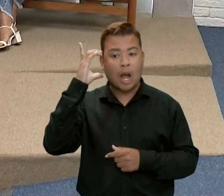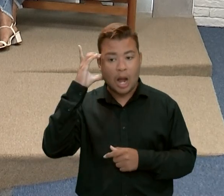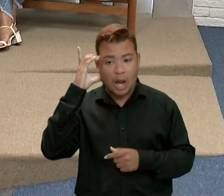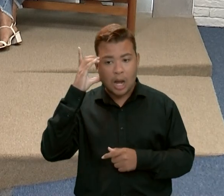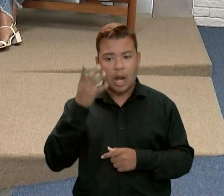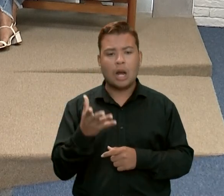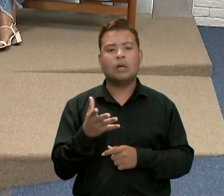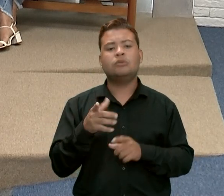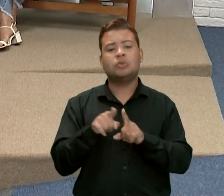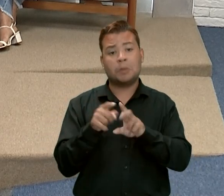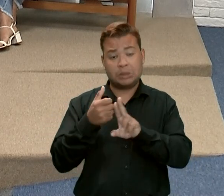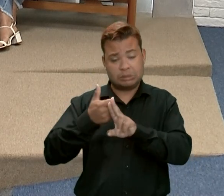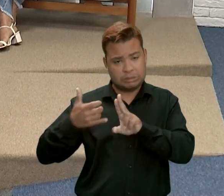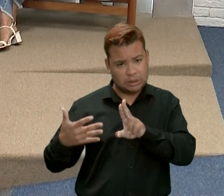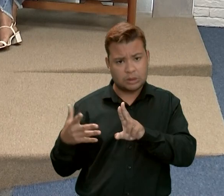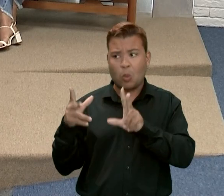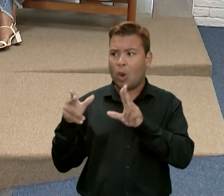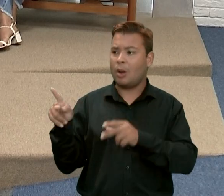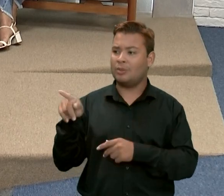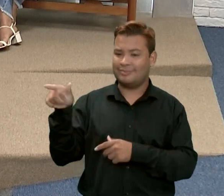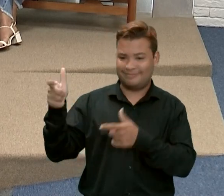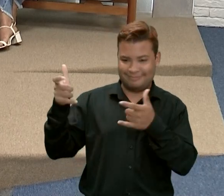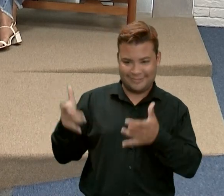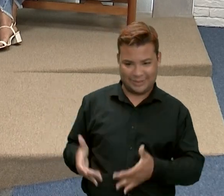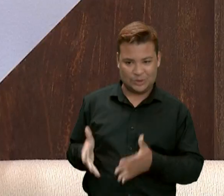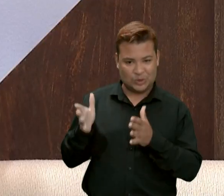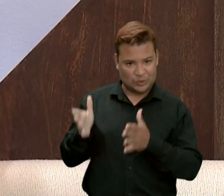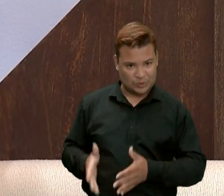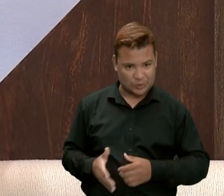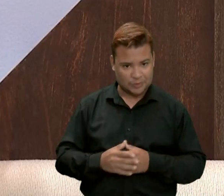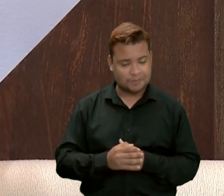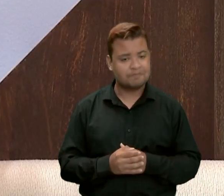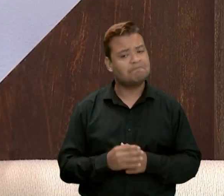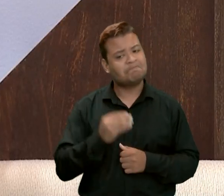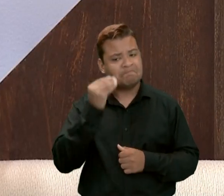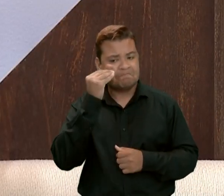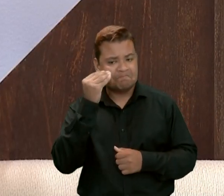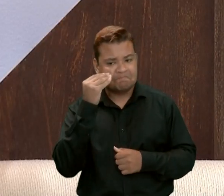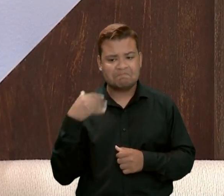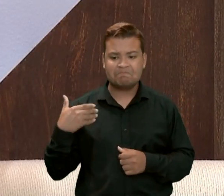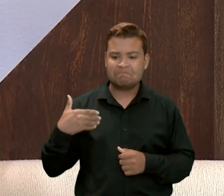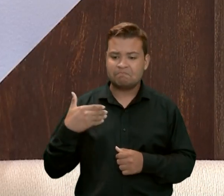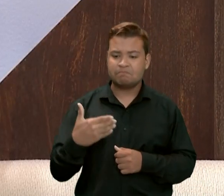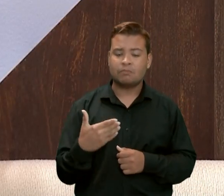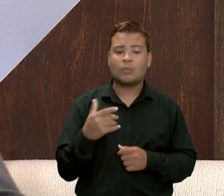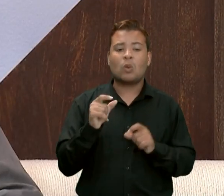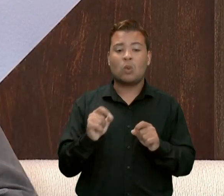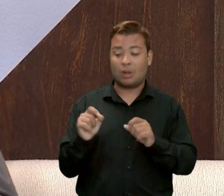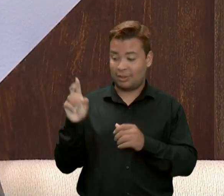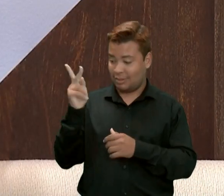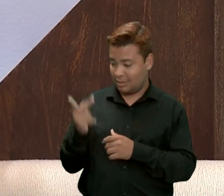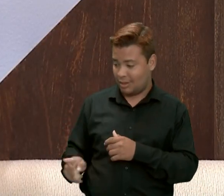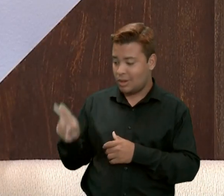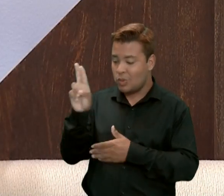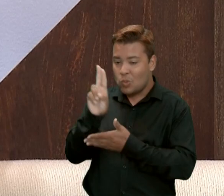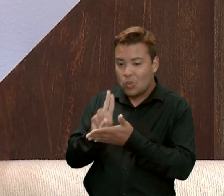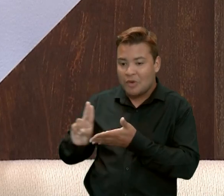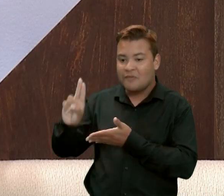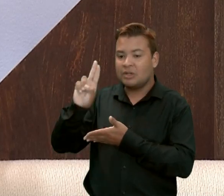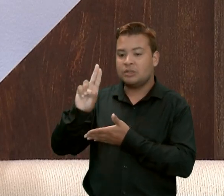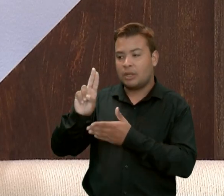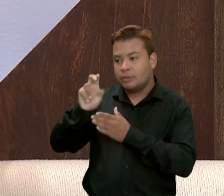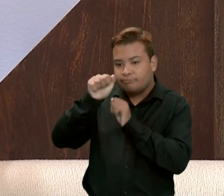como a professora está dizendo, e isso buscar até sair, né, dos muros da universidade e buscar alcançar a